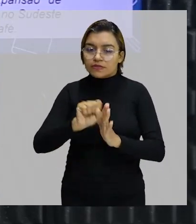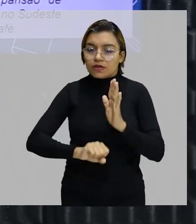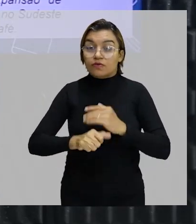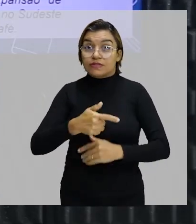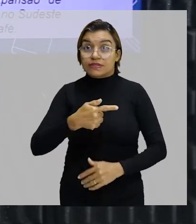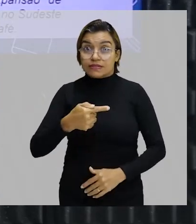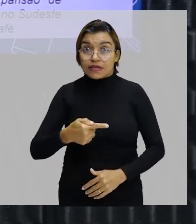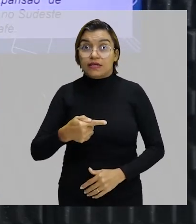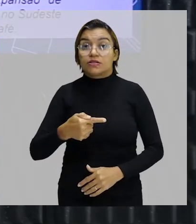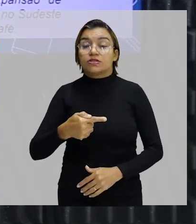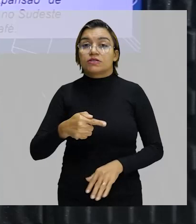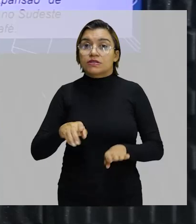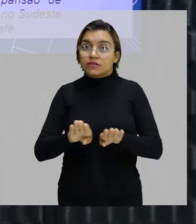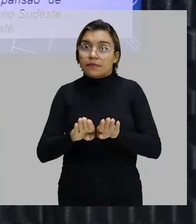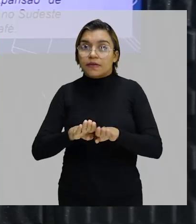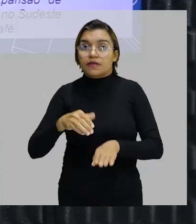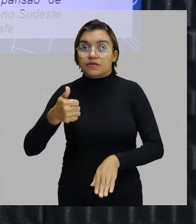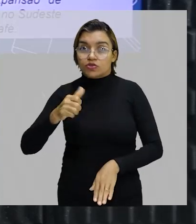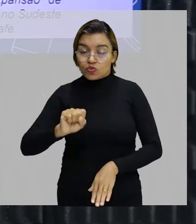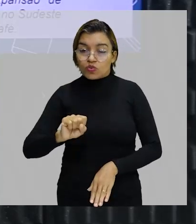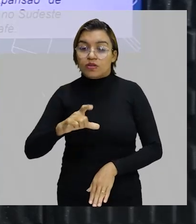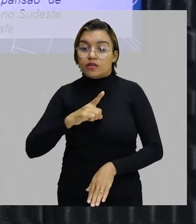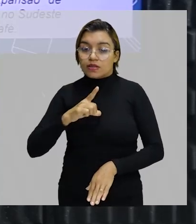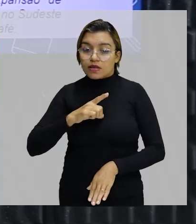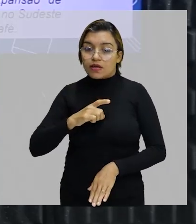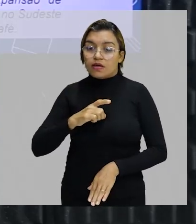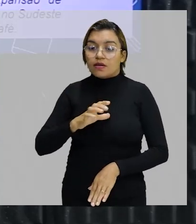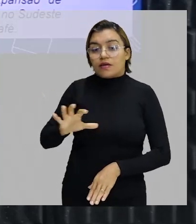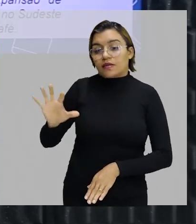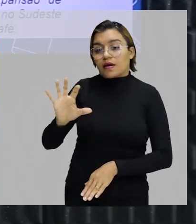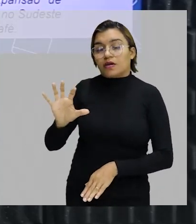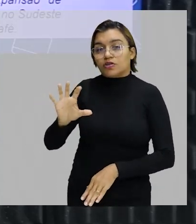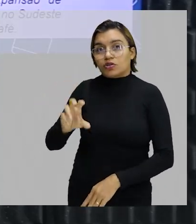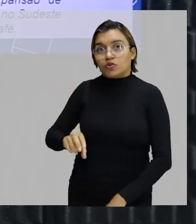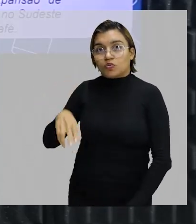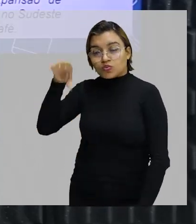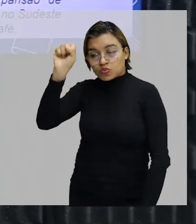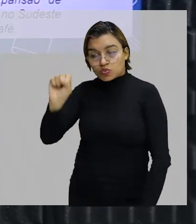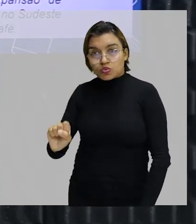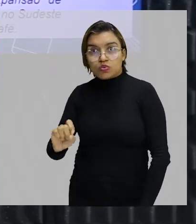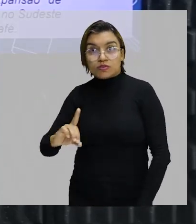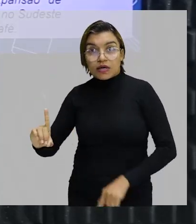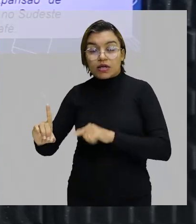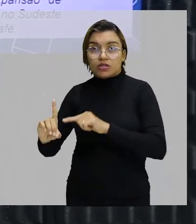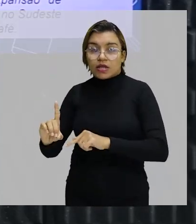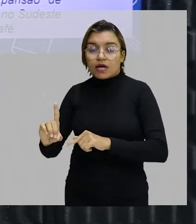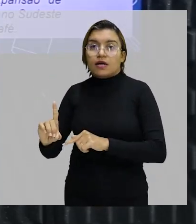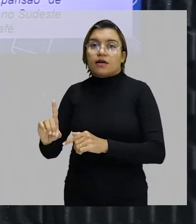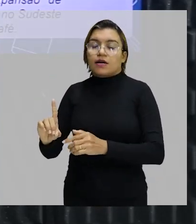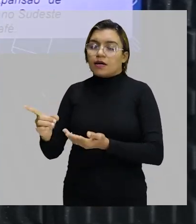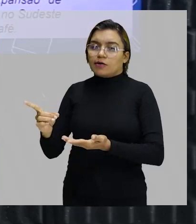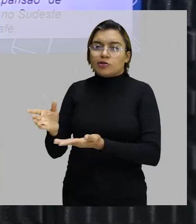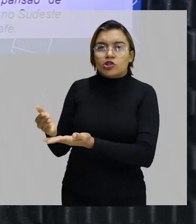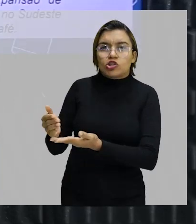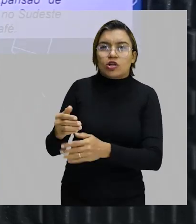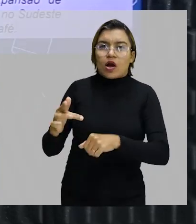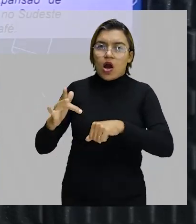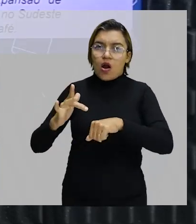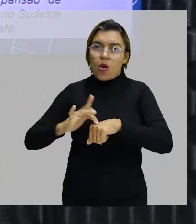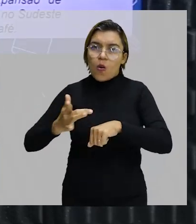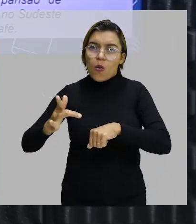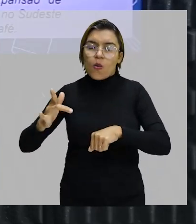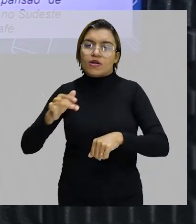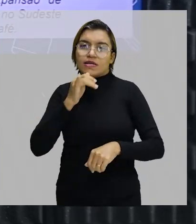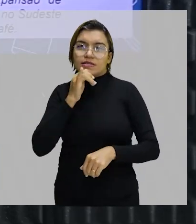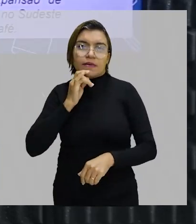ter o surgimento de alguns centros urbanos na região sudeste, em torno da extração do ouro. Aí tu vai ter ali a expansão de Minas Gerais,